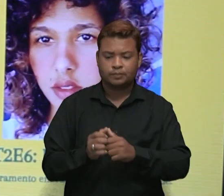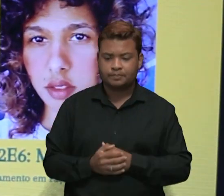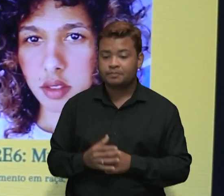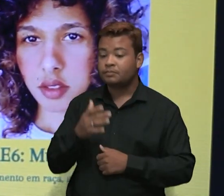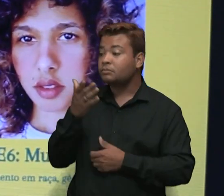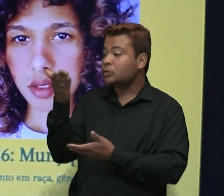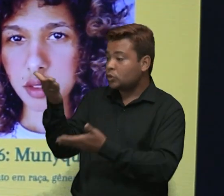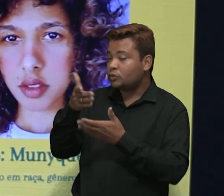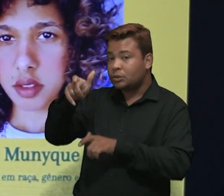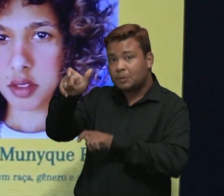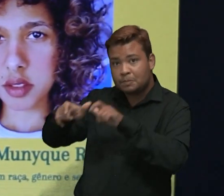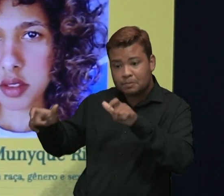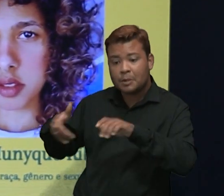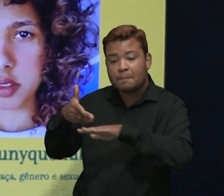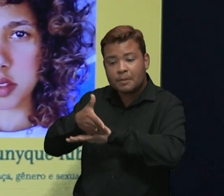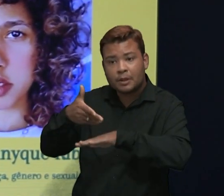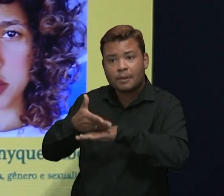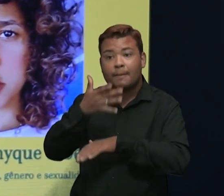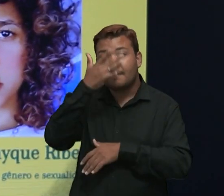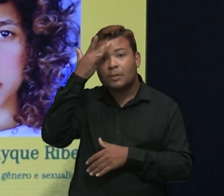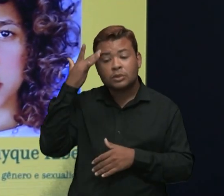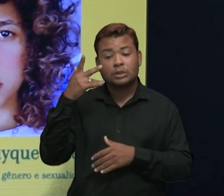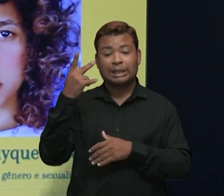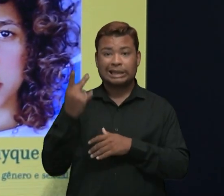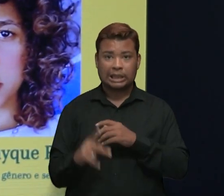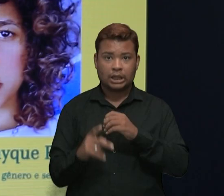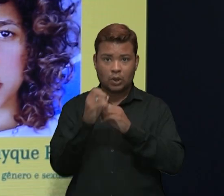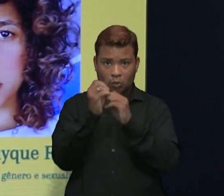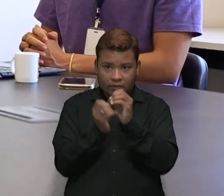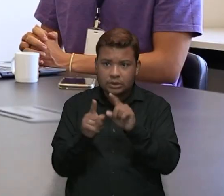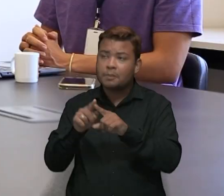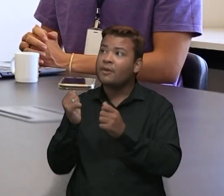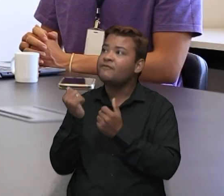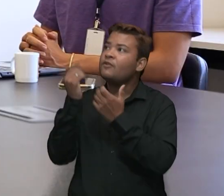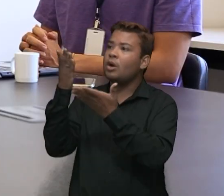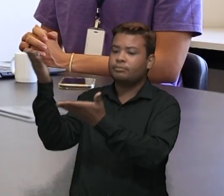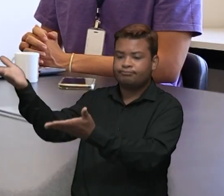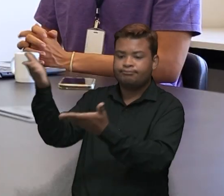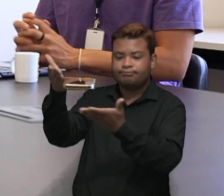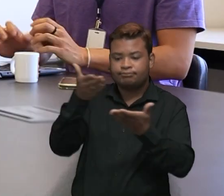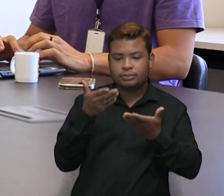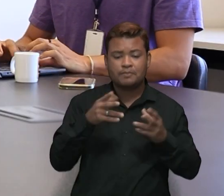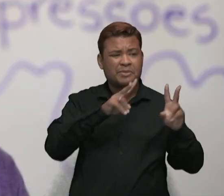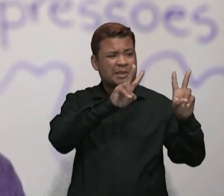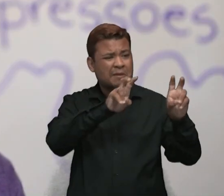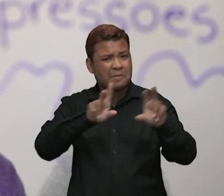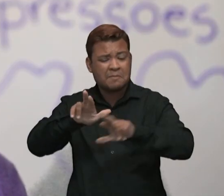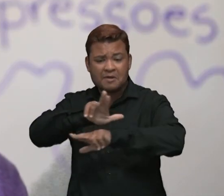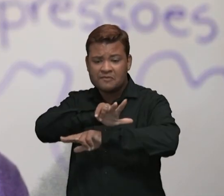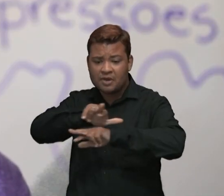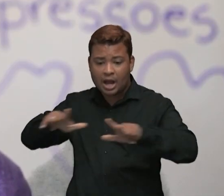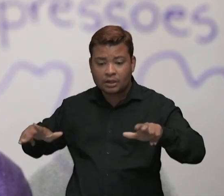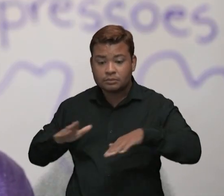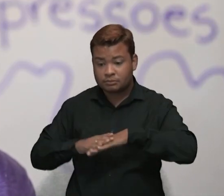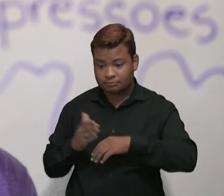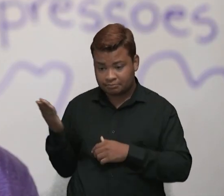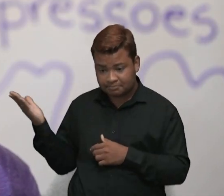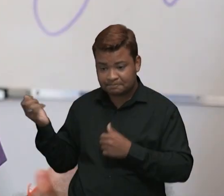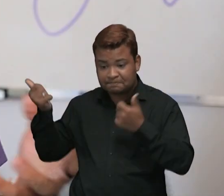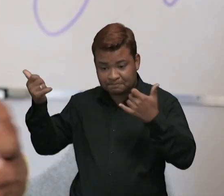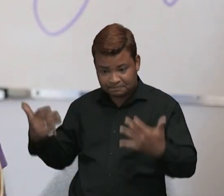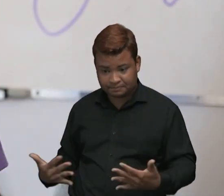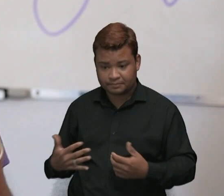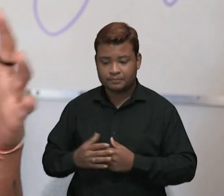cada episódio são pessoas de dentro e fora da universidade. E os temas variam bastante, como explica Leandro